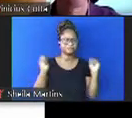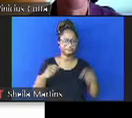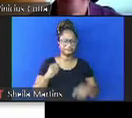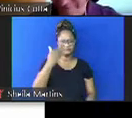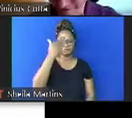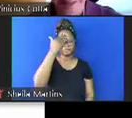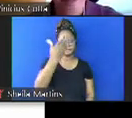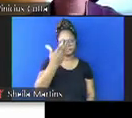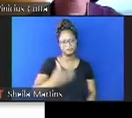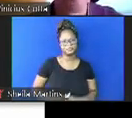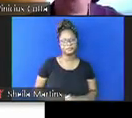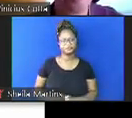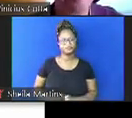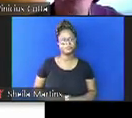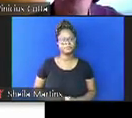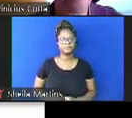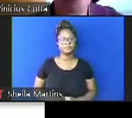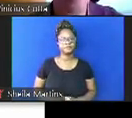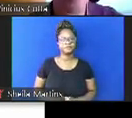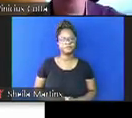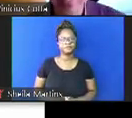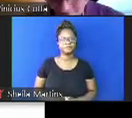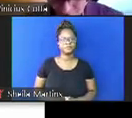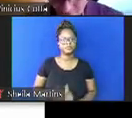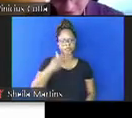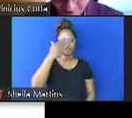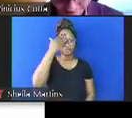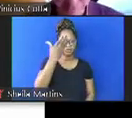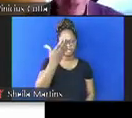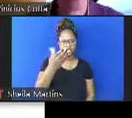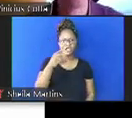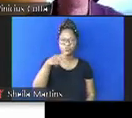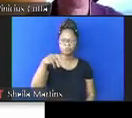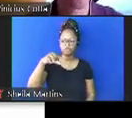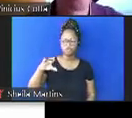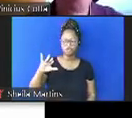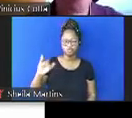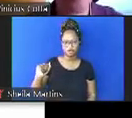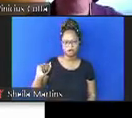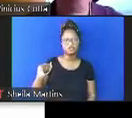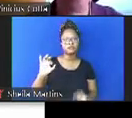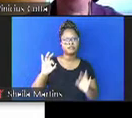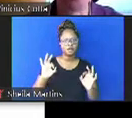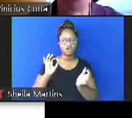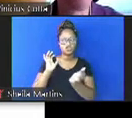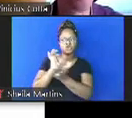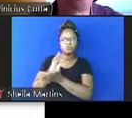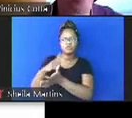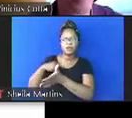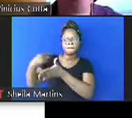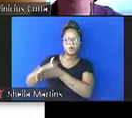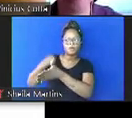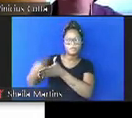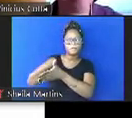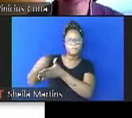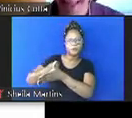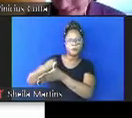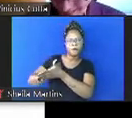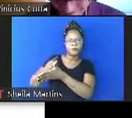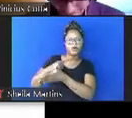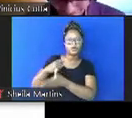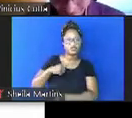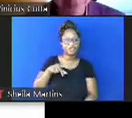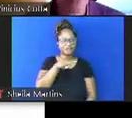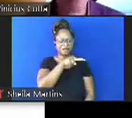obrigada. Muito obrigada a você, professora Mônica. Realmente, a turma já está com bastante questões para você e Fabiola.